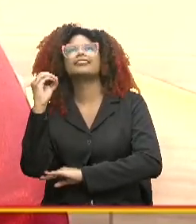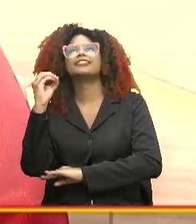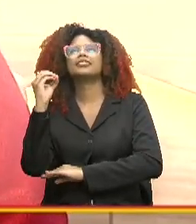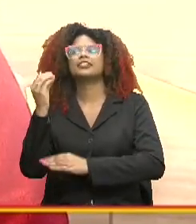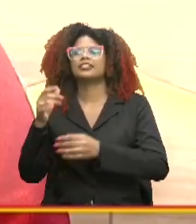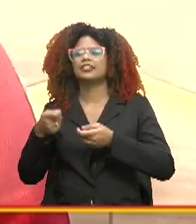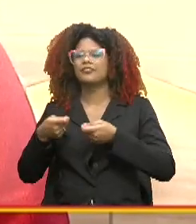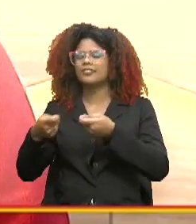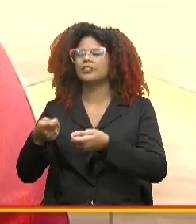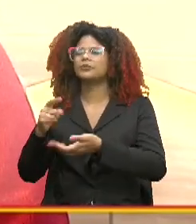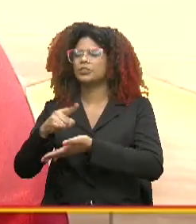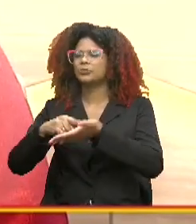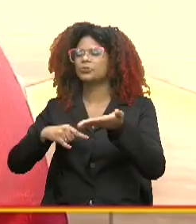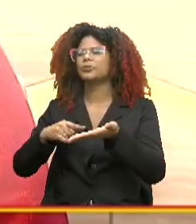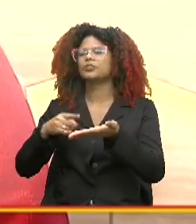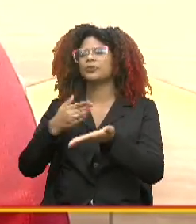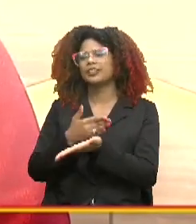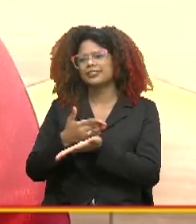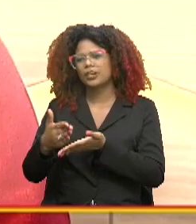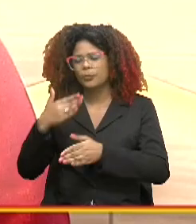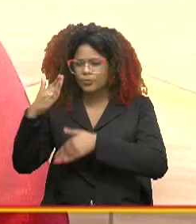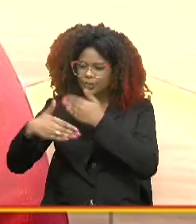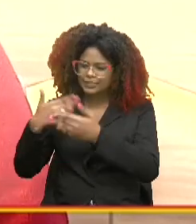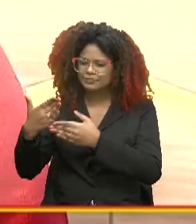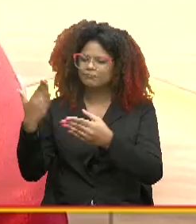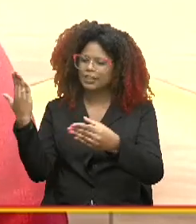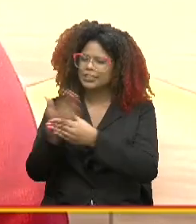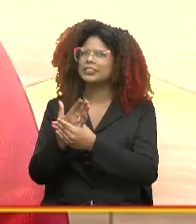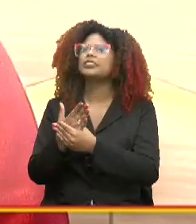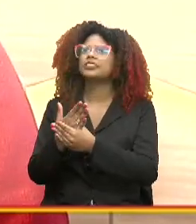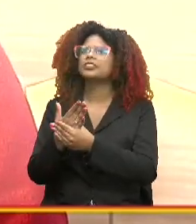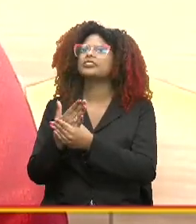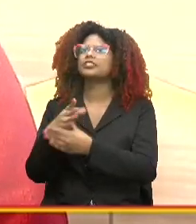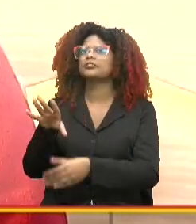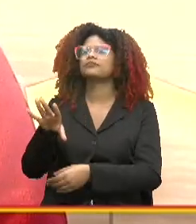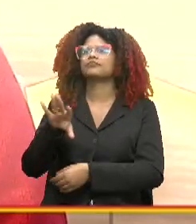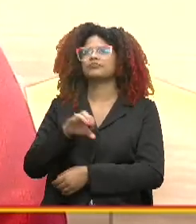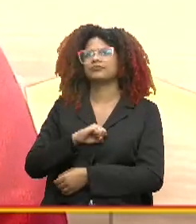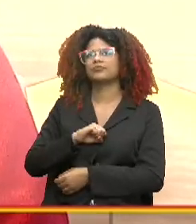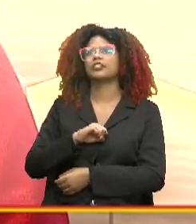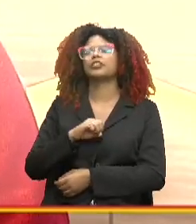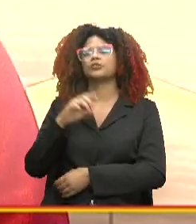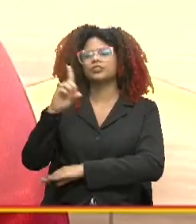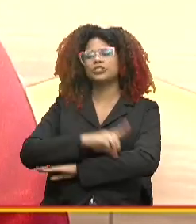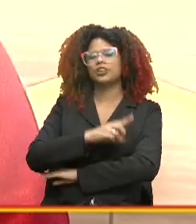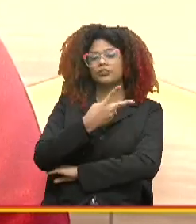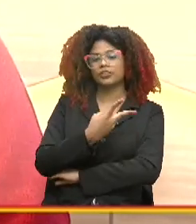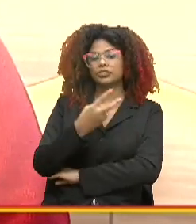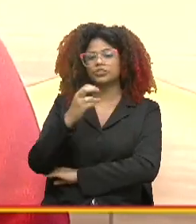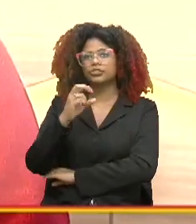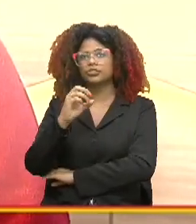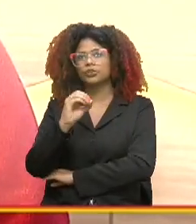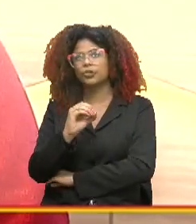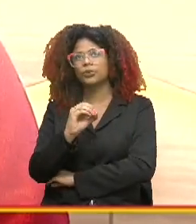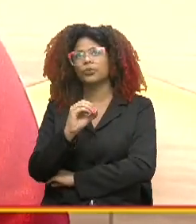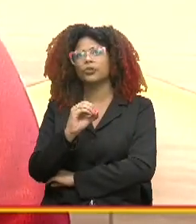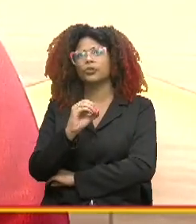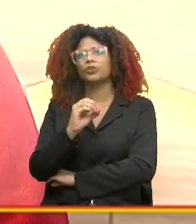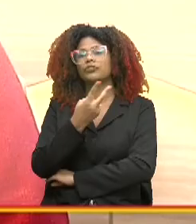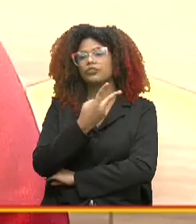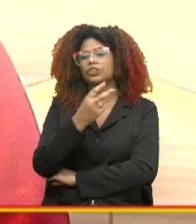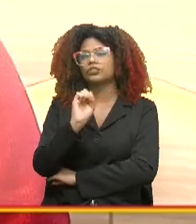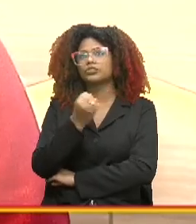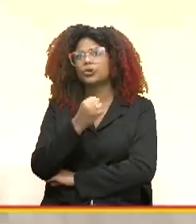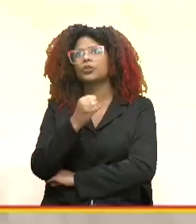processo para iniciar o processo então isso 28 de outubro de 2013 né e os nossos